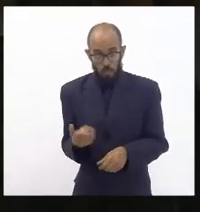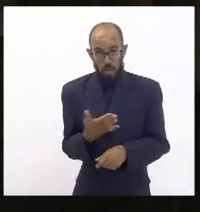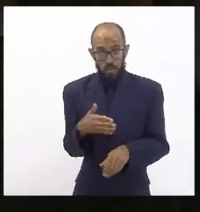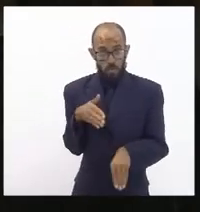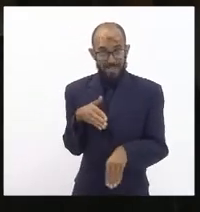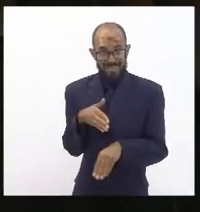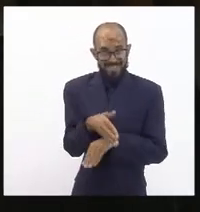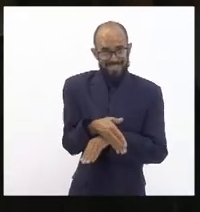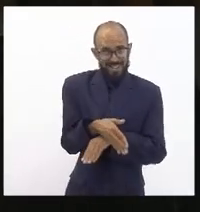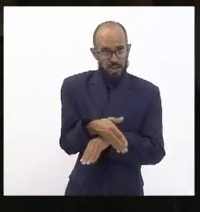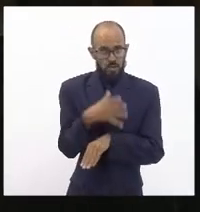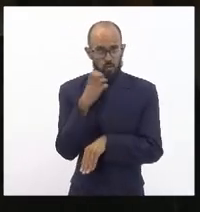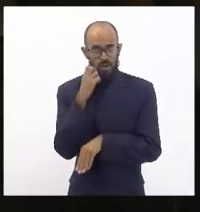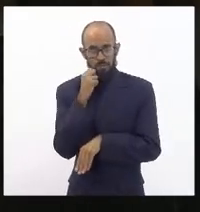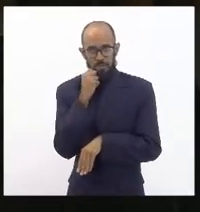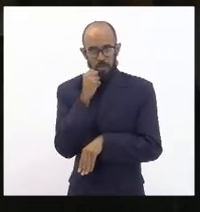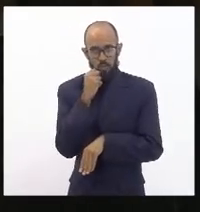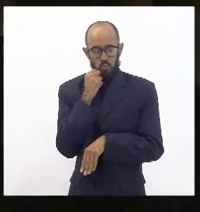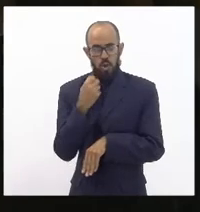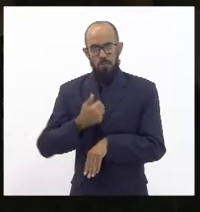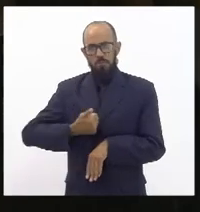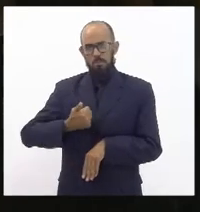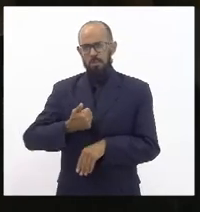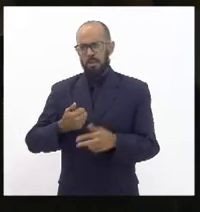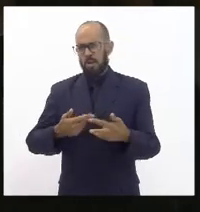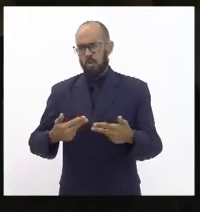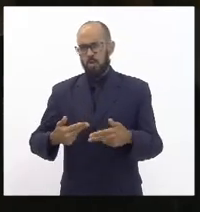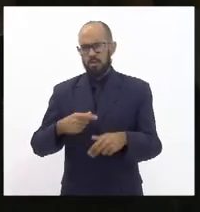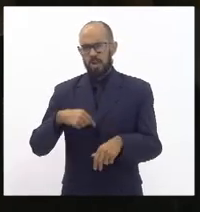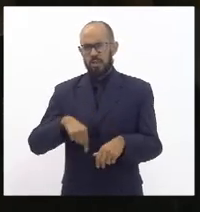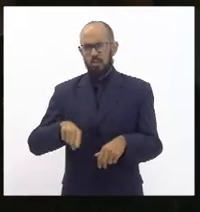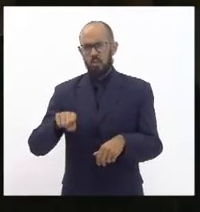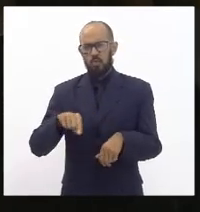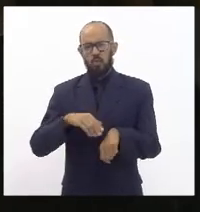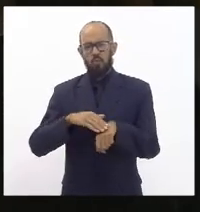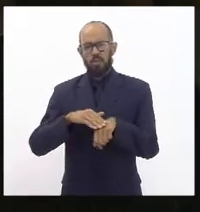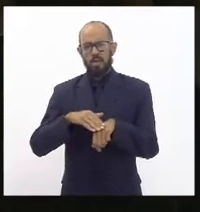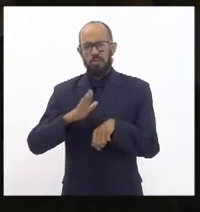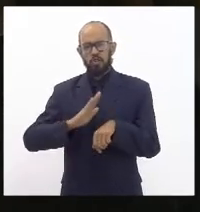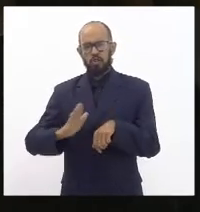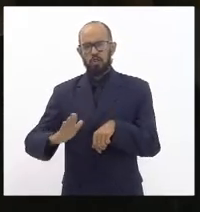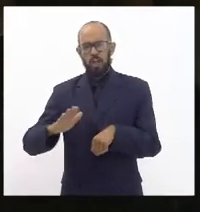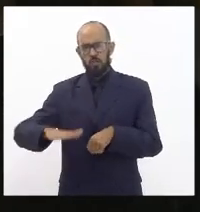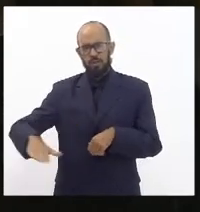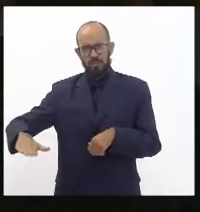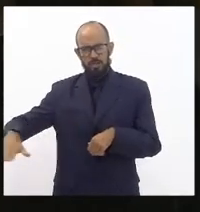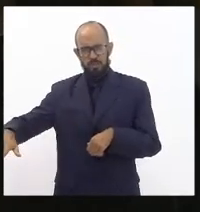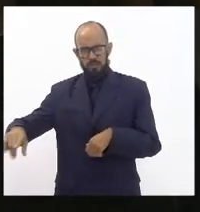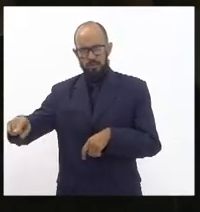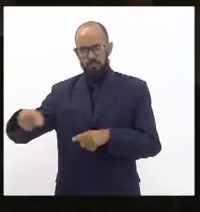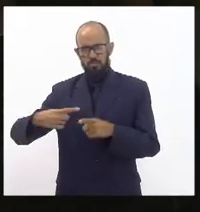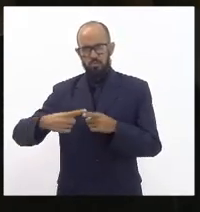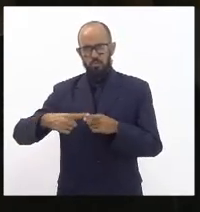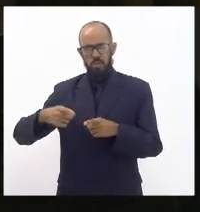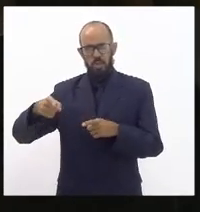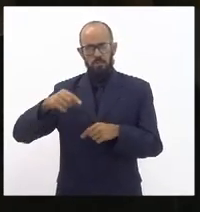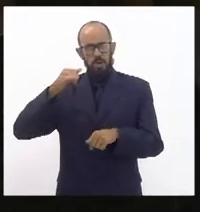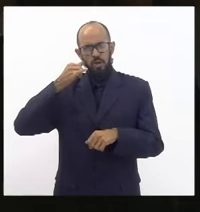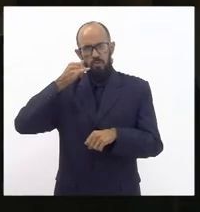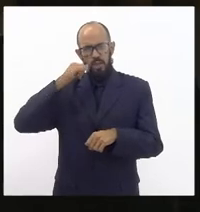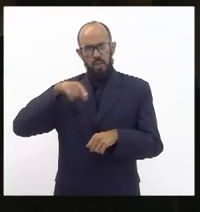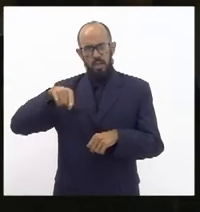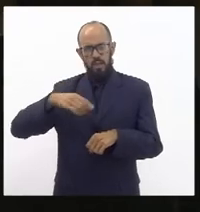abrigo a primeira coisa que eu faço é e conversar com as crianças até mesmo porque para que elas não venham se